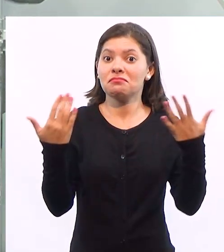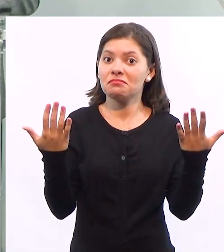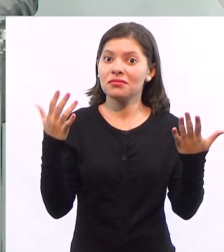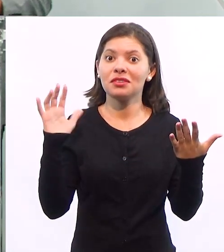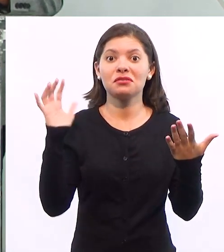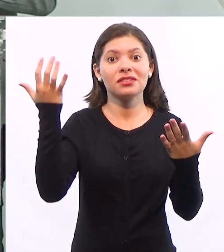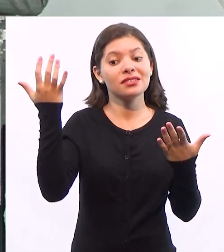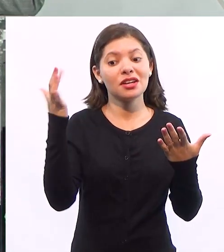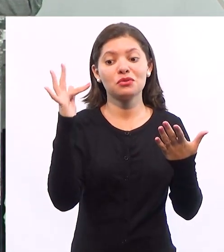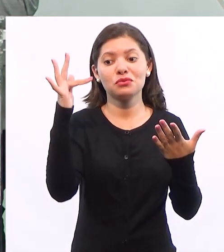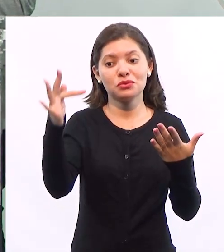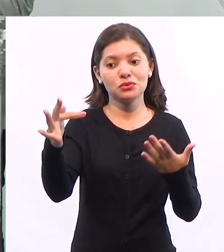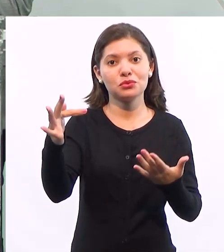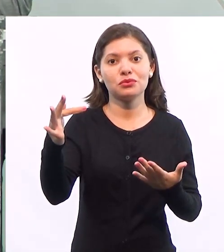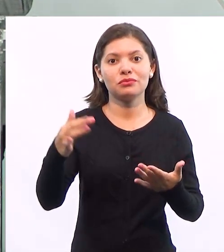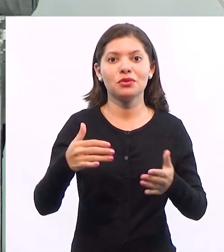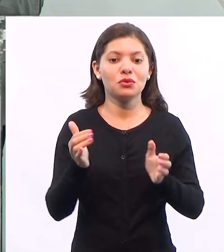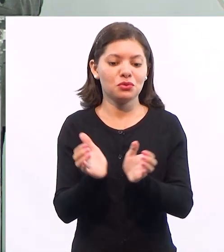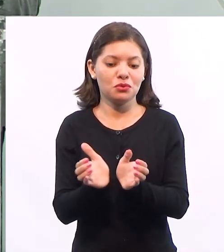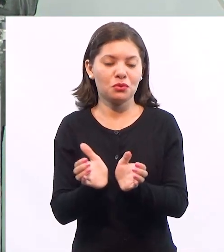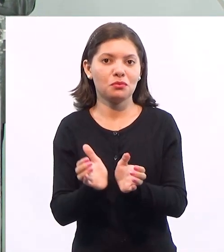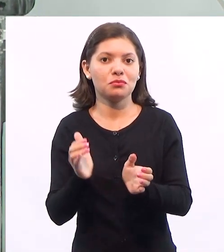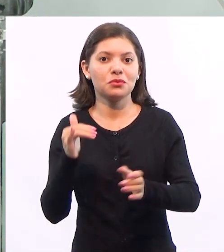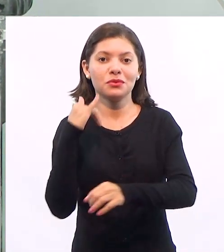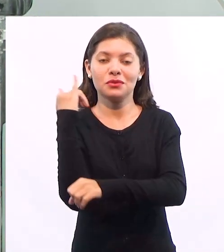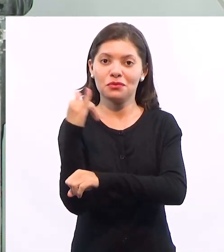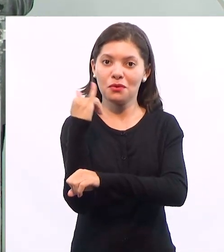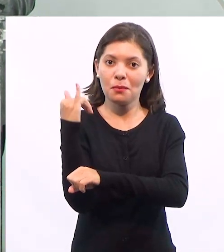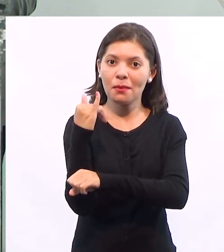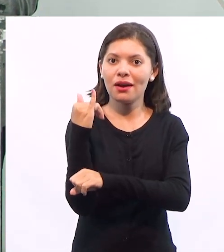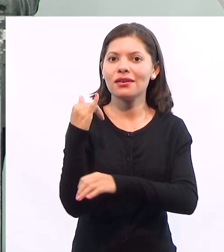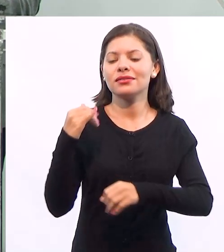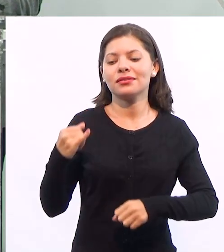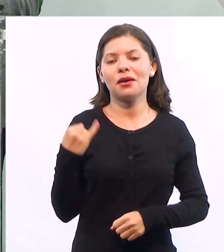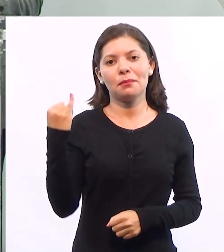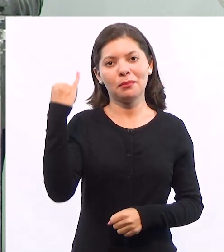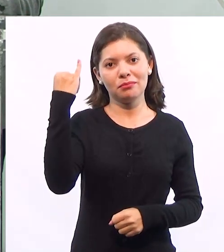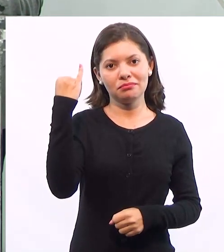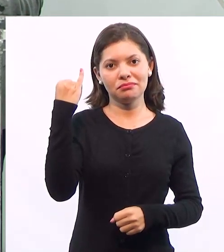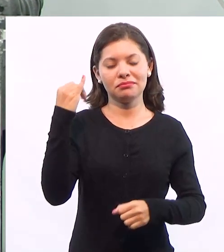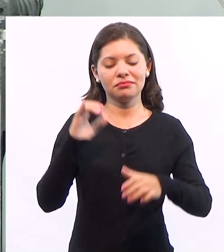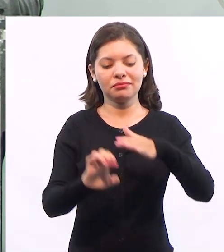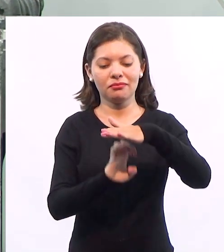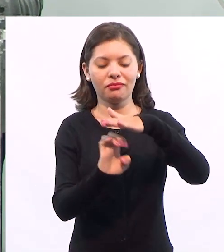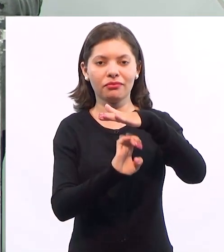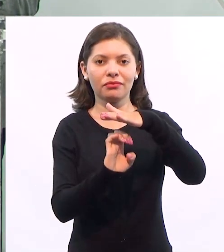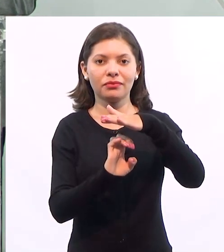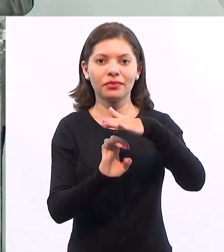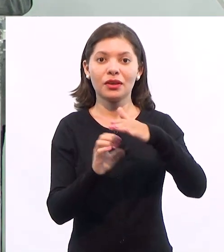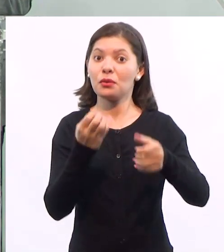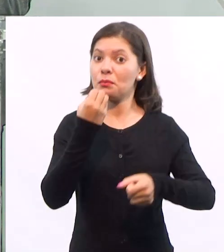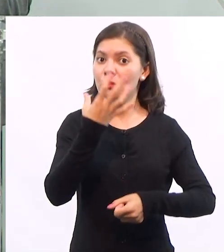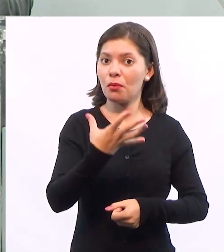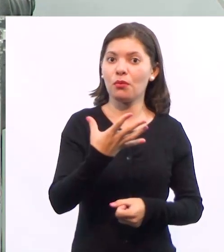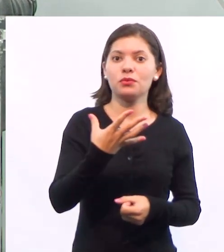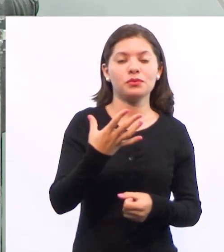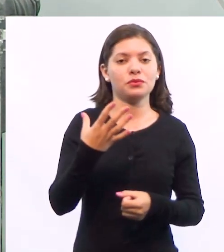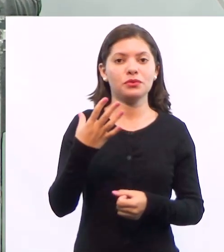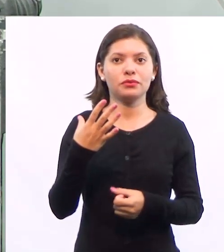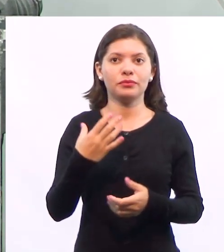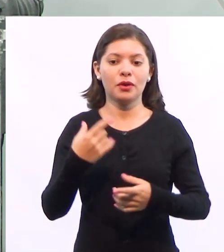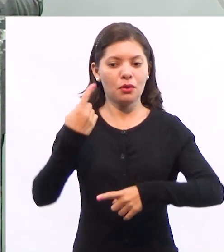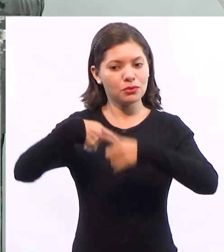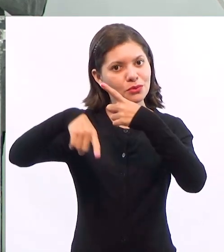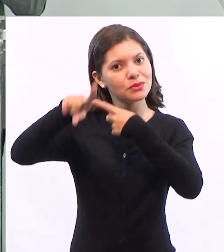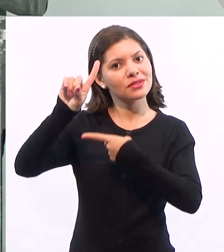tá? Isso pode acontecer. Os grupos informais são muito importantes para a organização e eles são bons tanto para o sucesso quanto